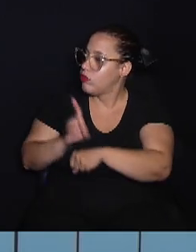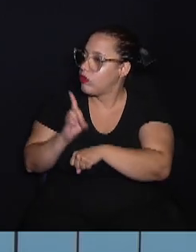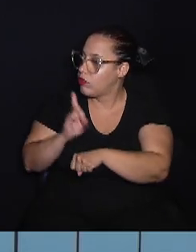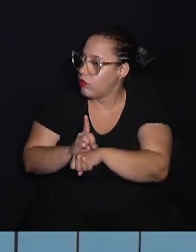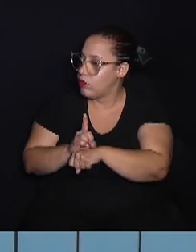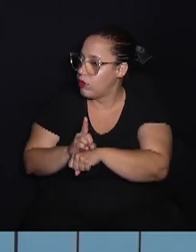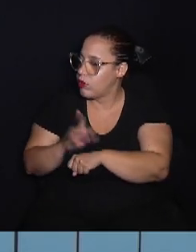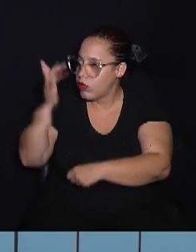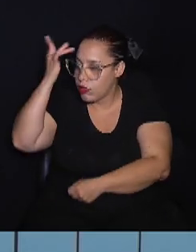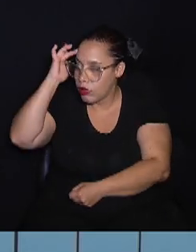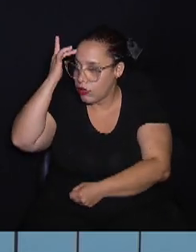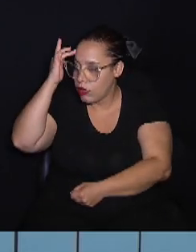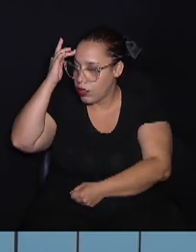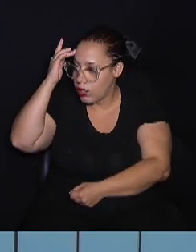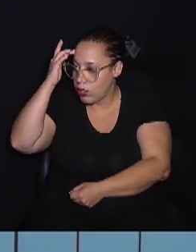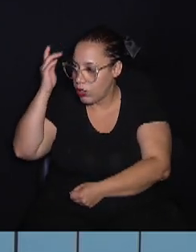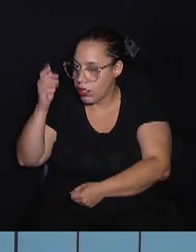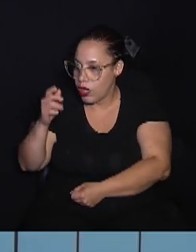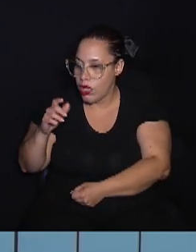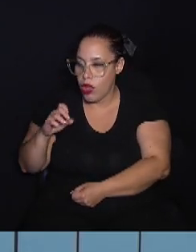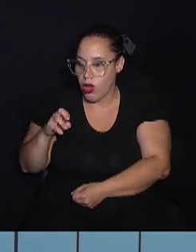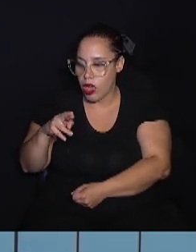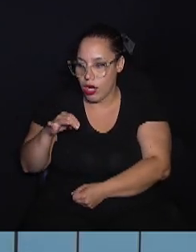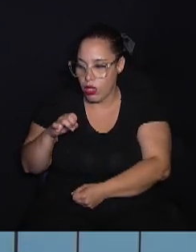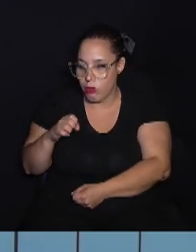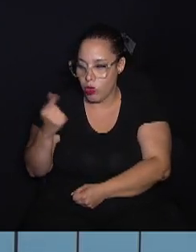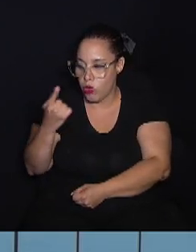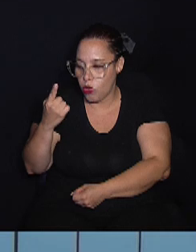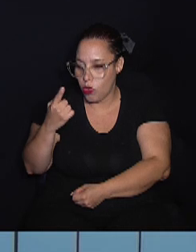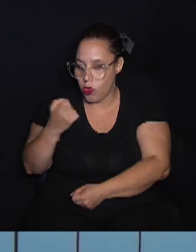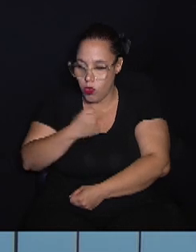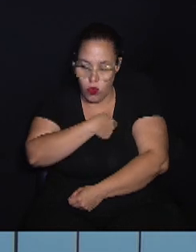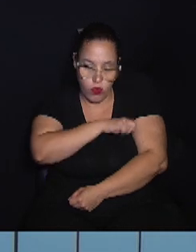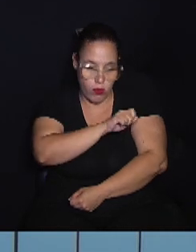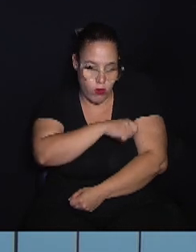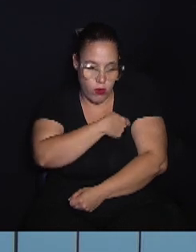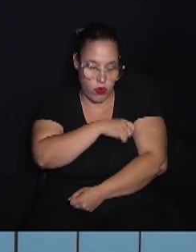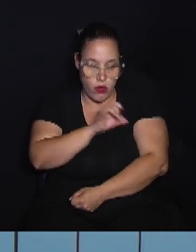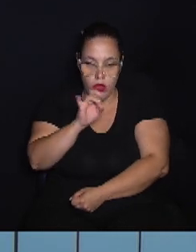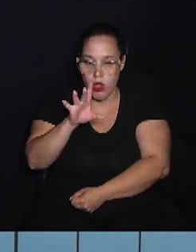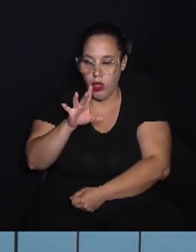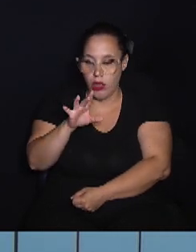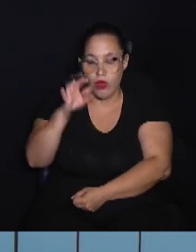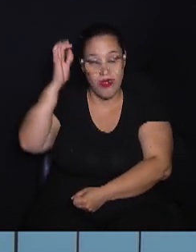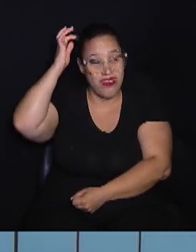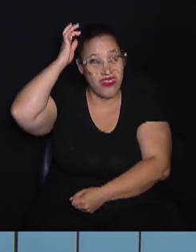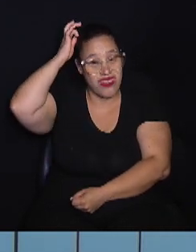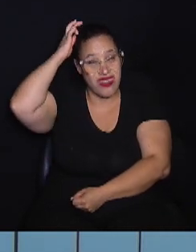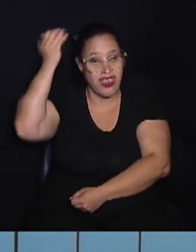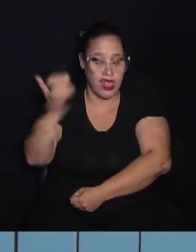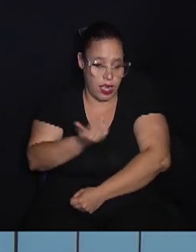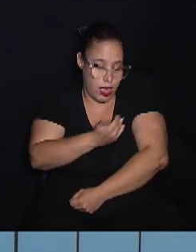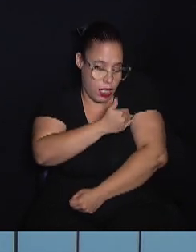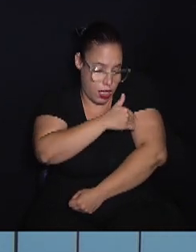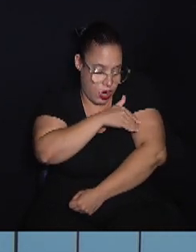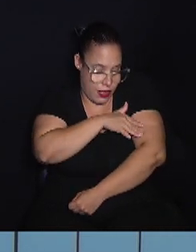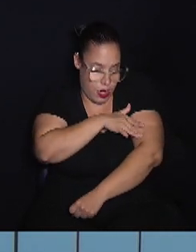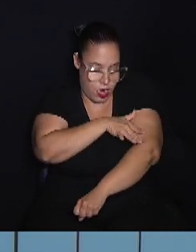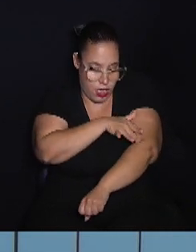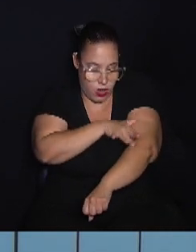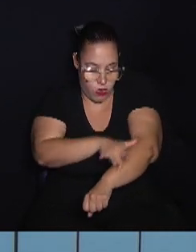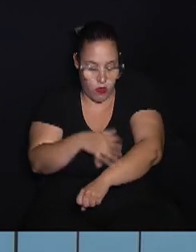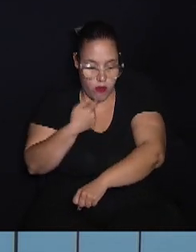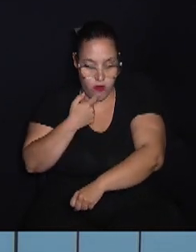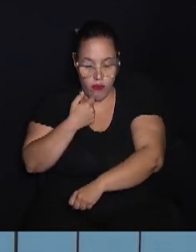muita gente acha que passando um creme um produto Aquilo é superficial mas ele entra na corrente sanguínea